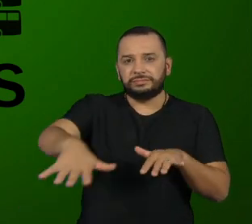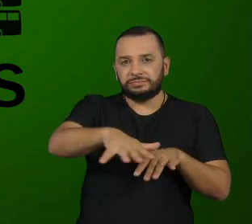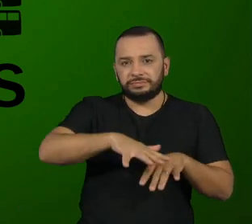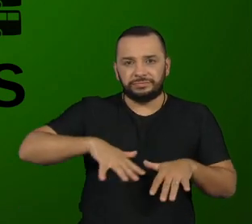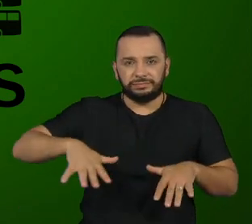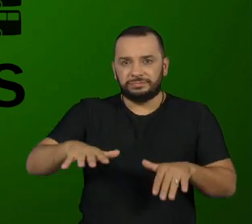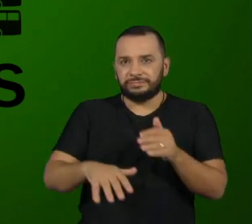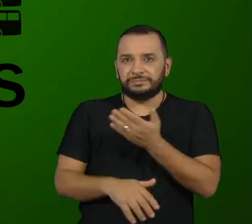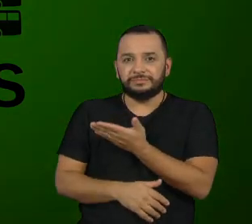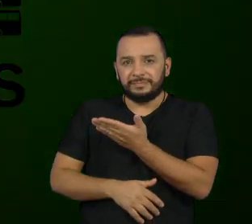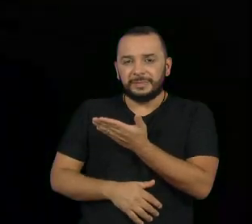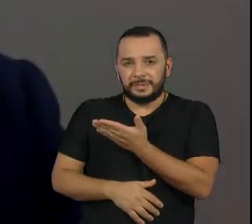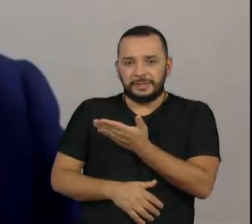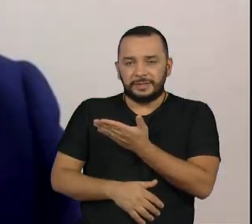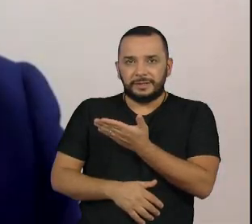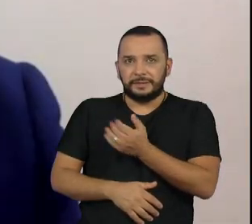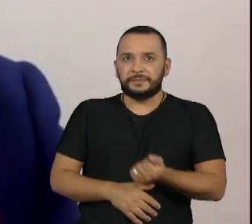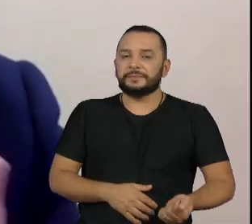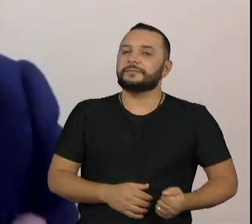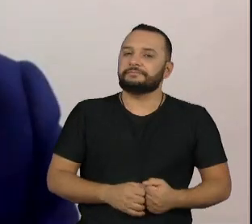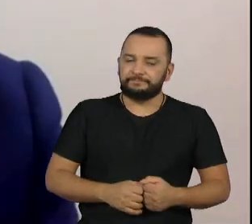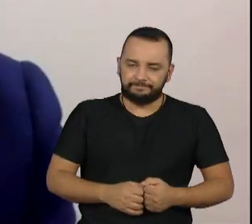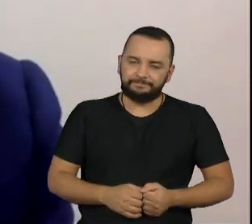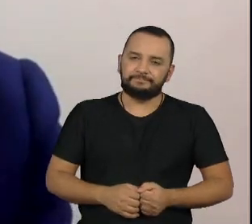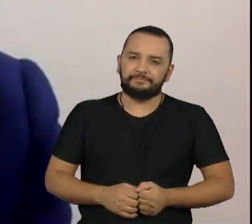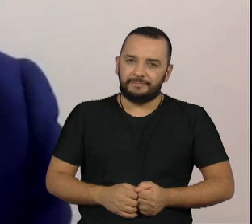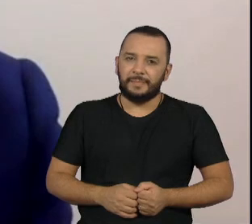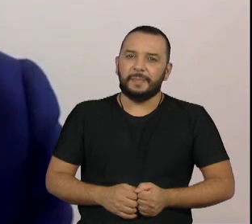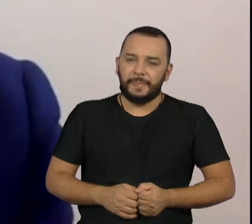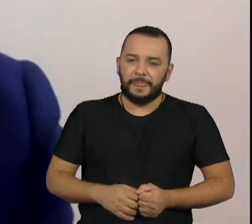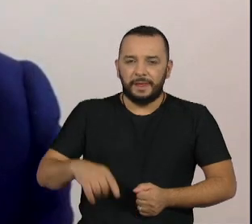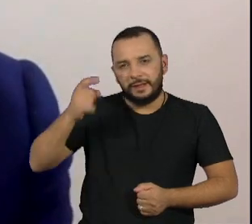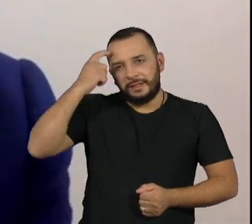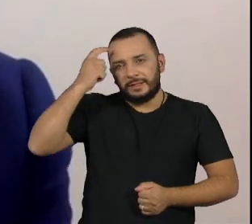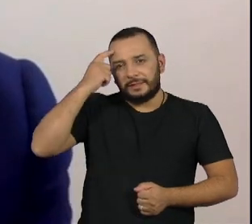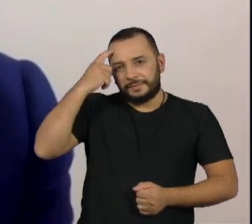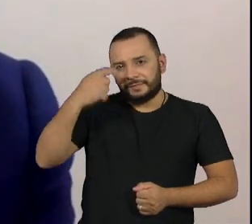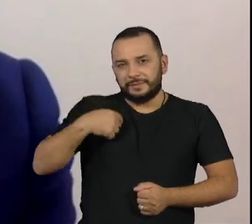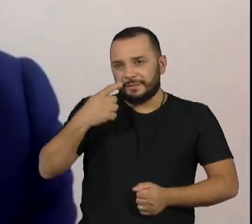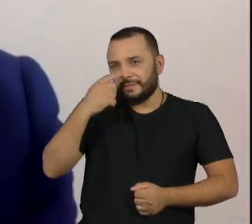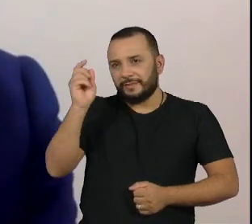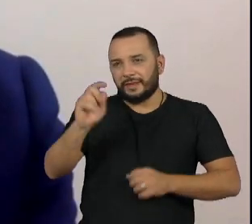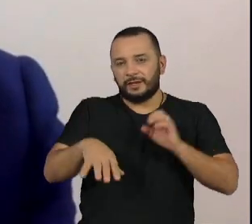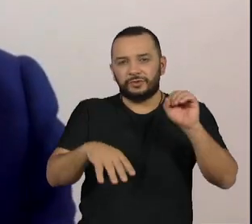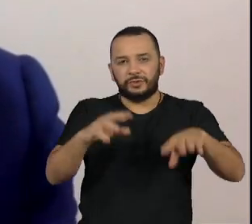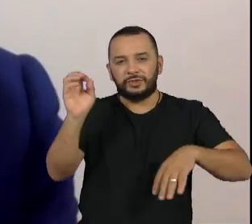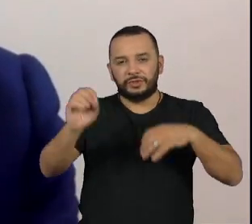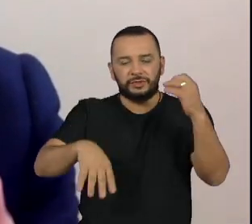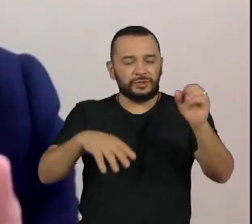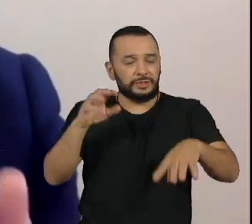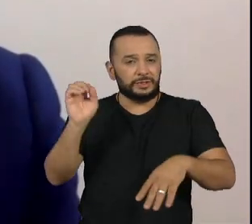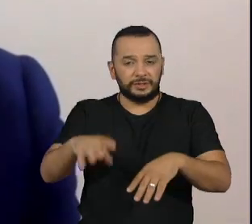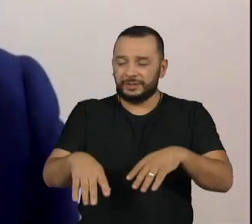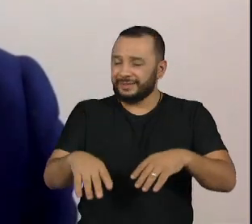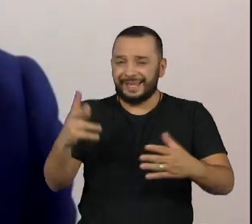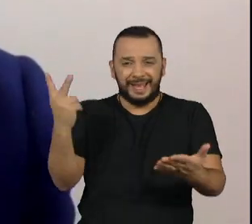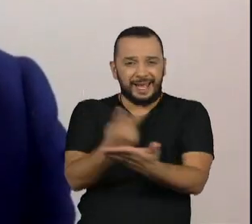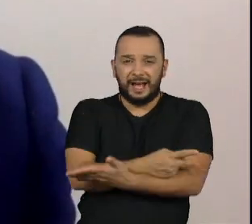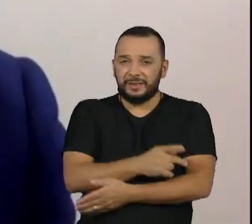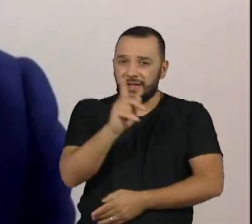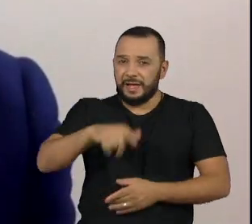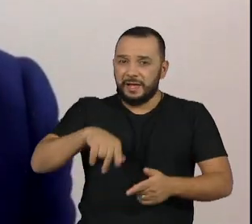passageiros. A destinação inadequada de resíduos sólidos é um dos maiores problemas